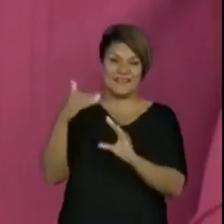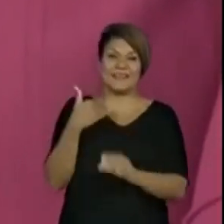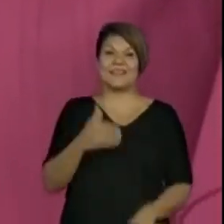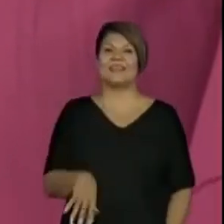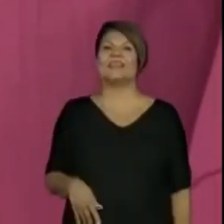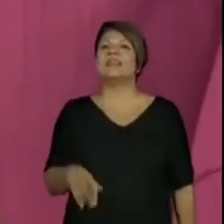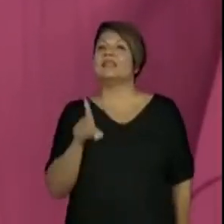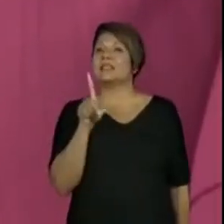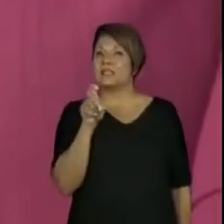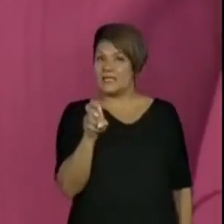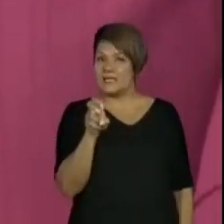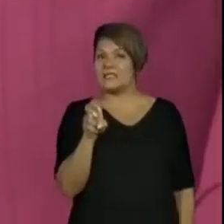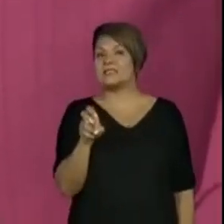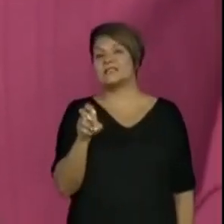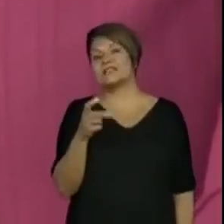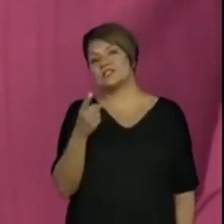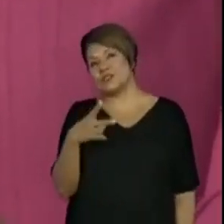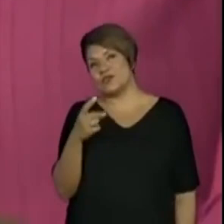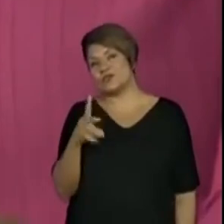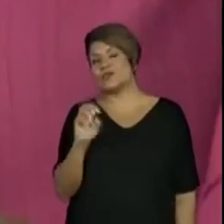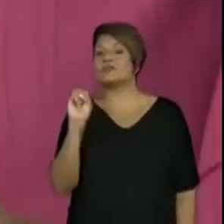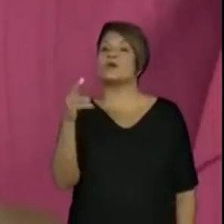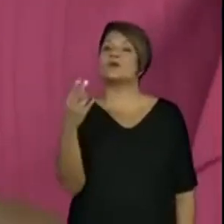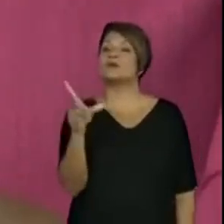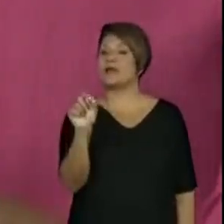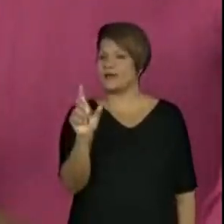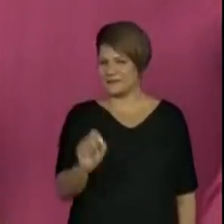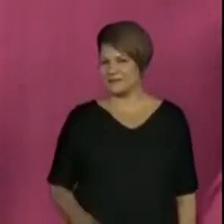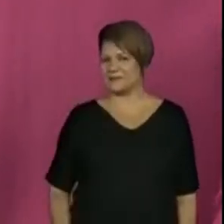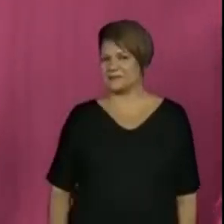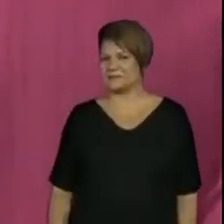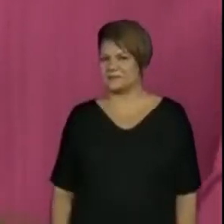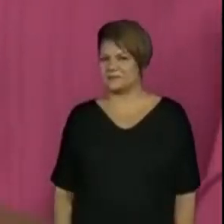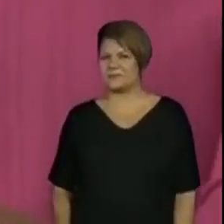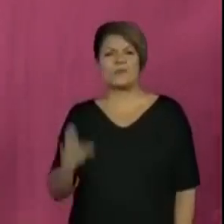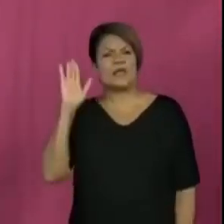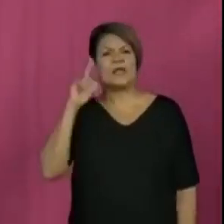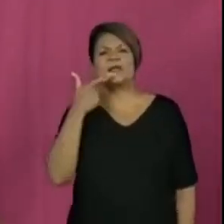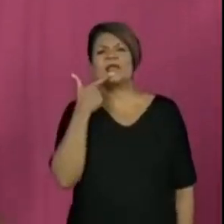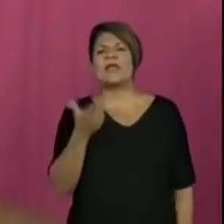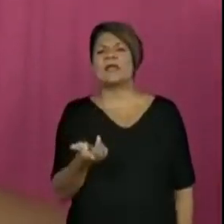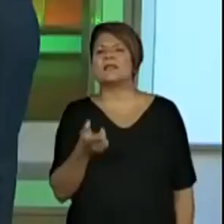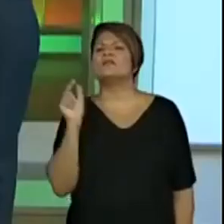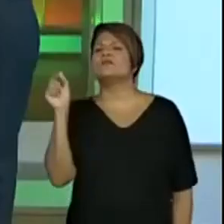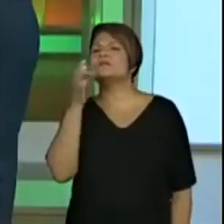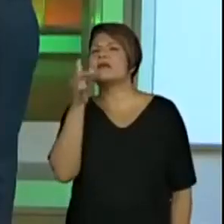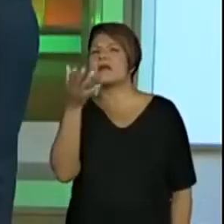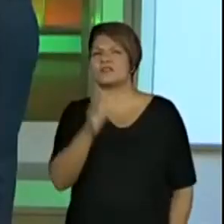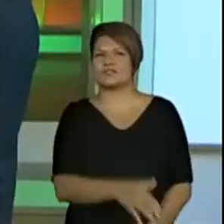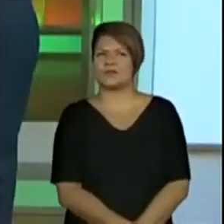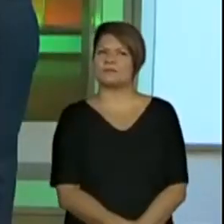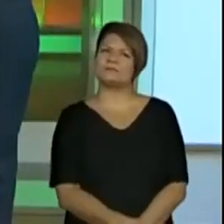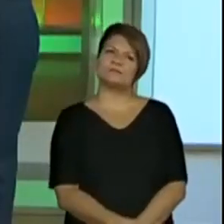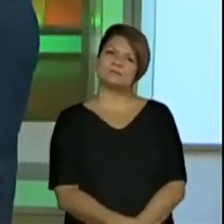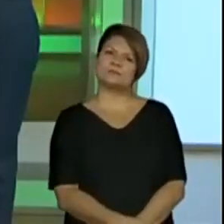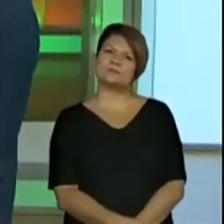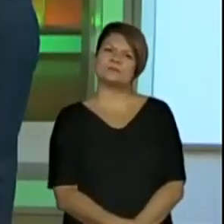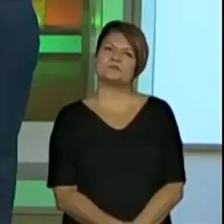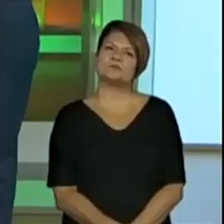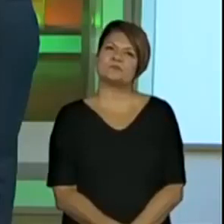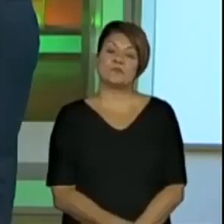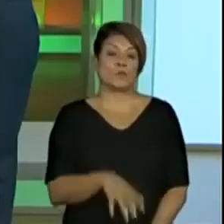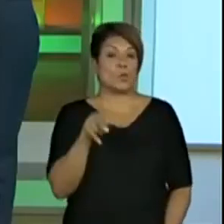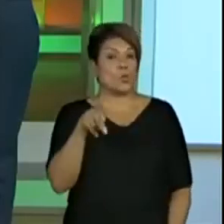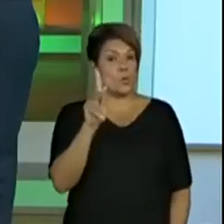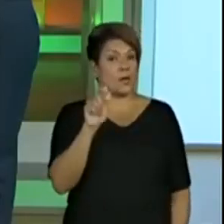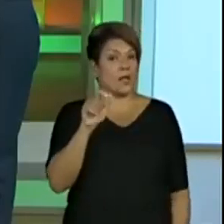15, 12 ou 10. Professora Kelly, você acha que tem 15, 12 ou 10? Ó, qual plaquinha eu coloco? O